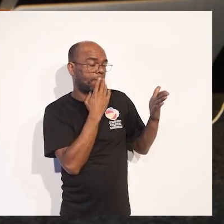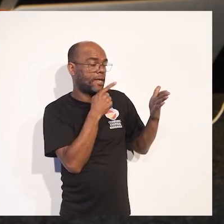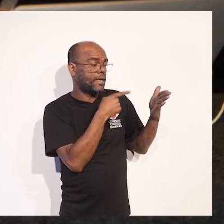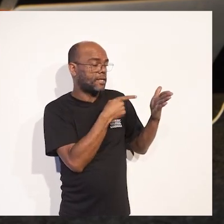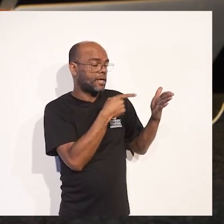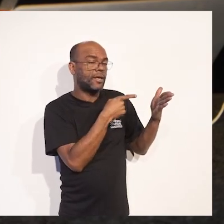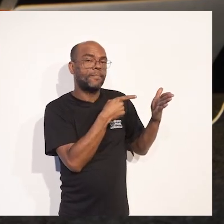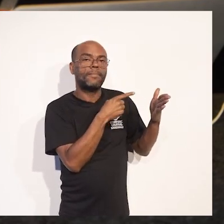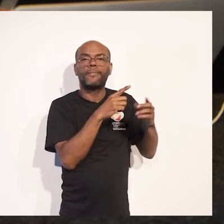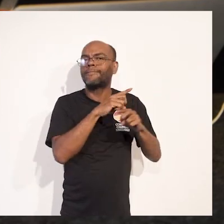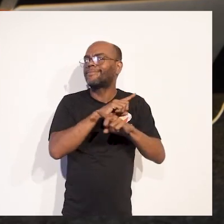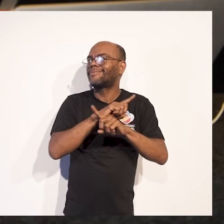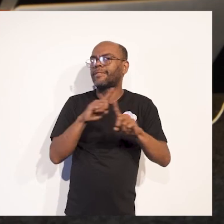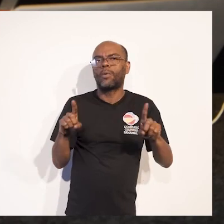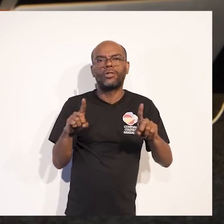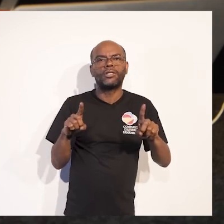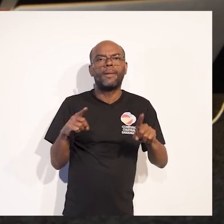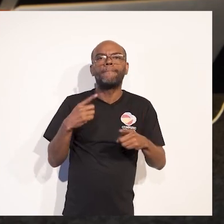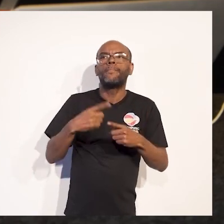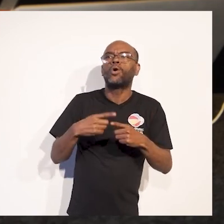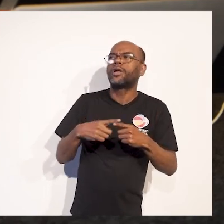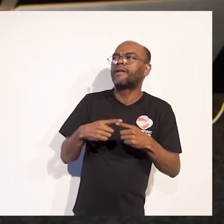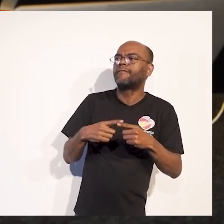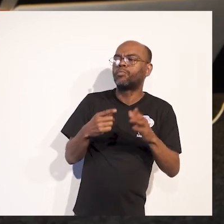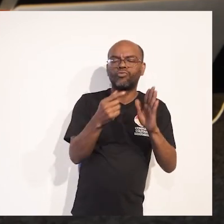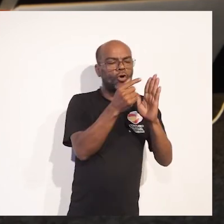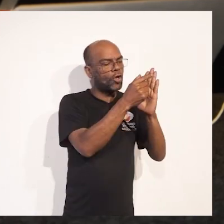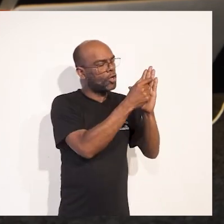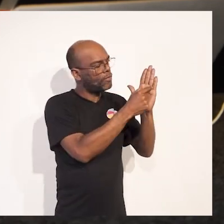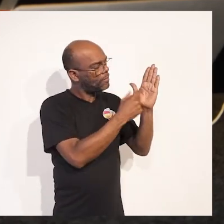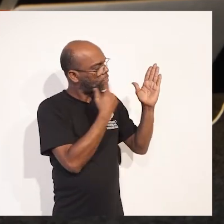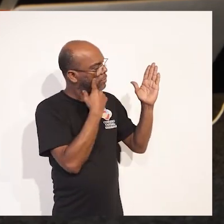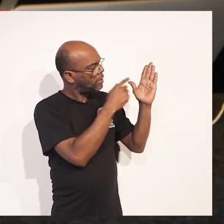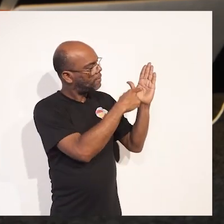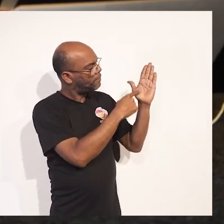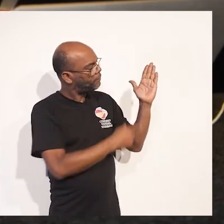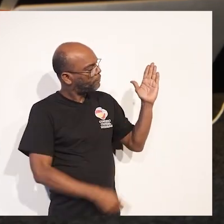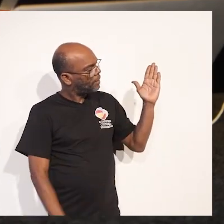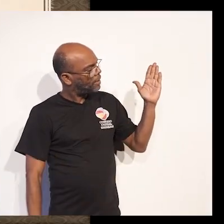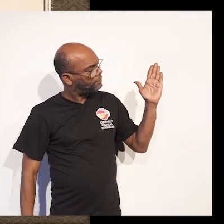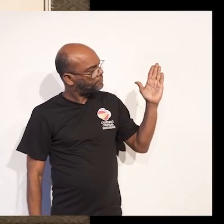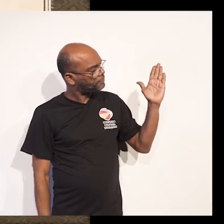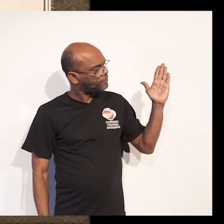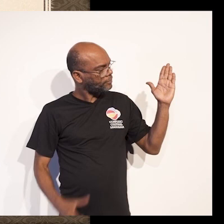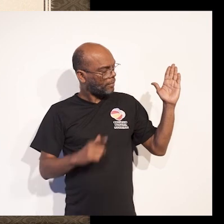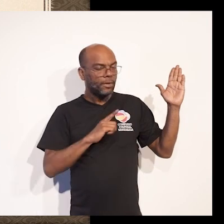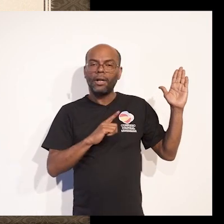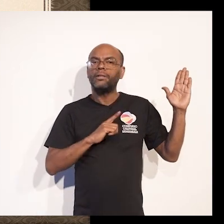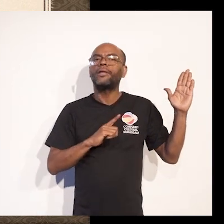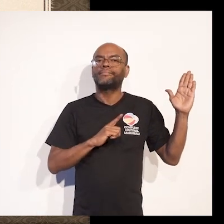isso não acontece. Por quê? Vamos analisar o gráfico que está nesse slide. A gente tem